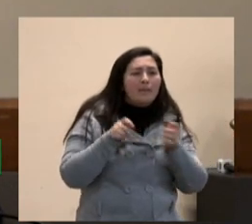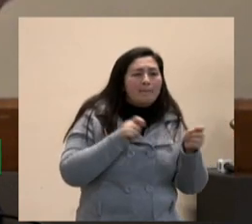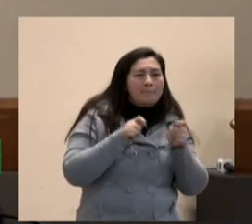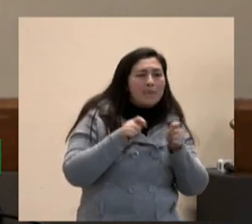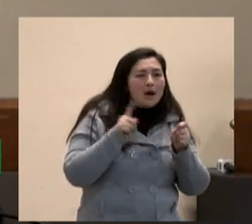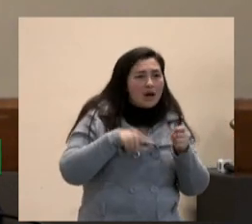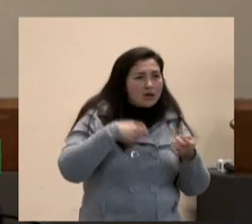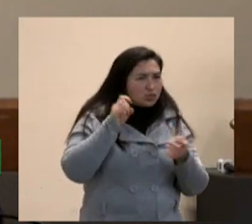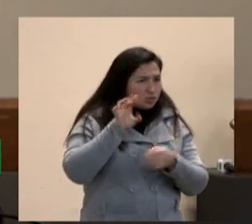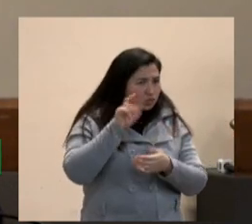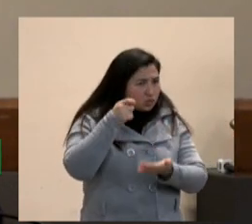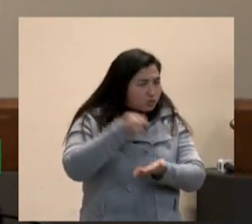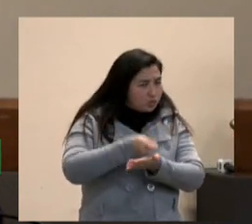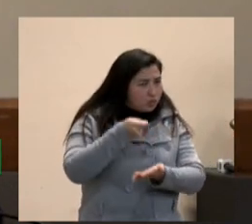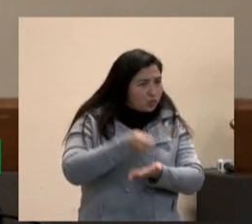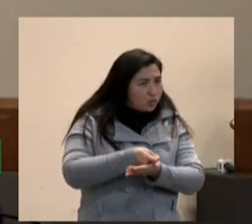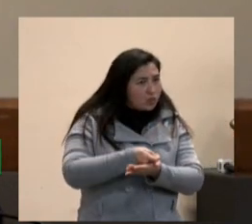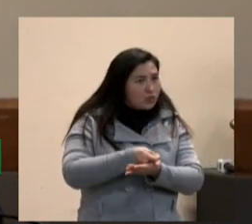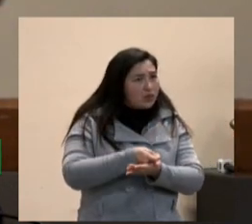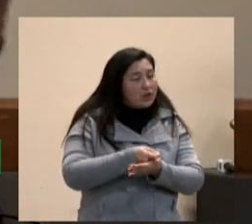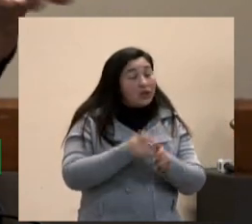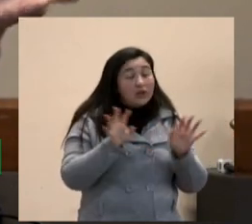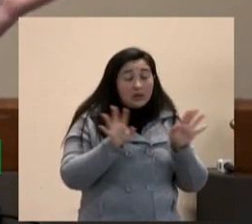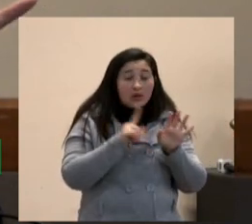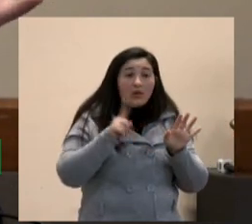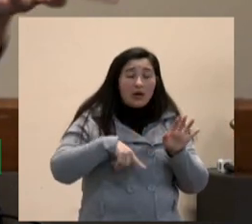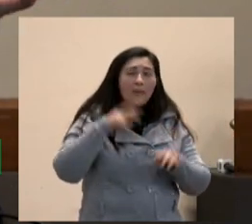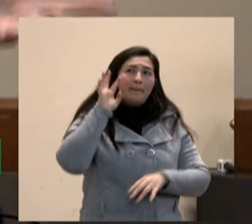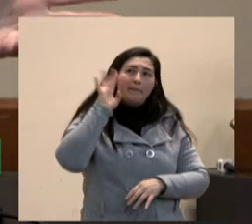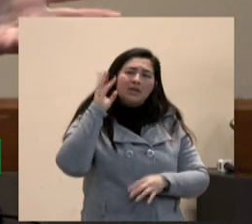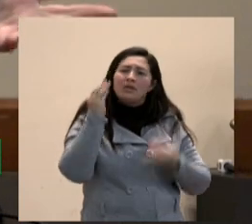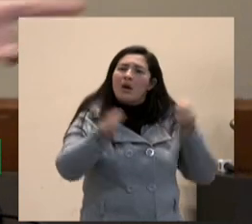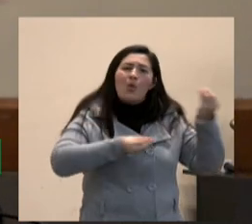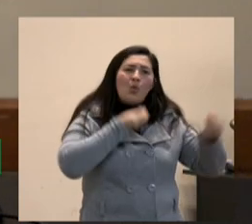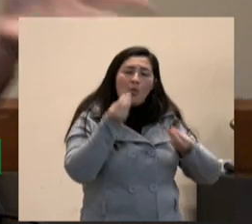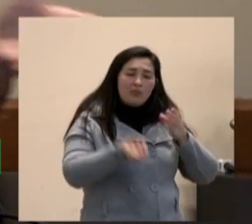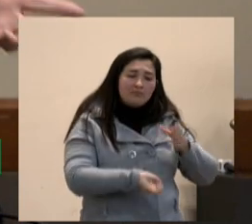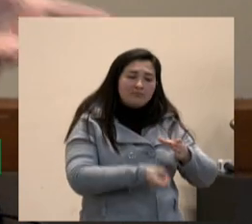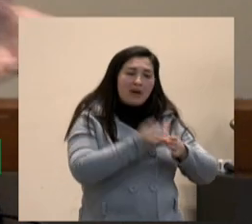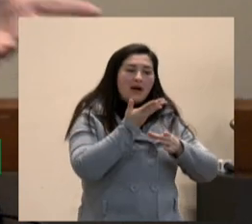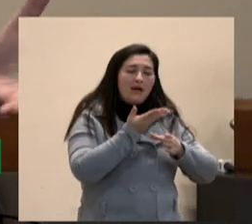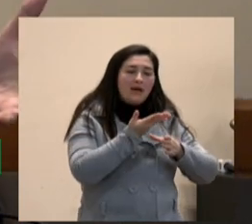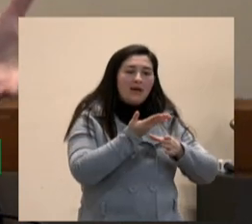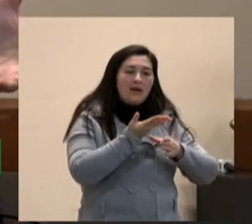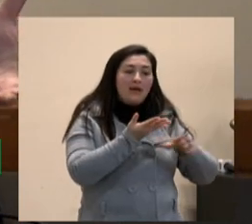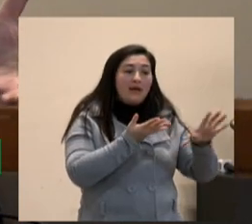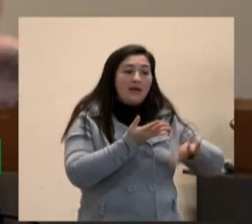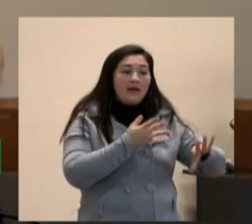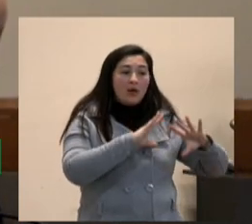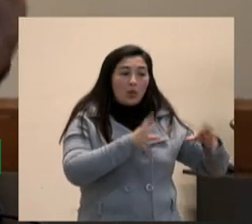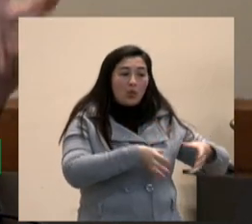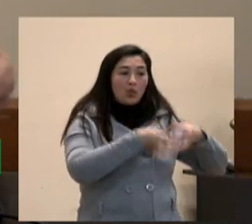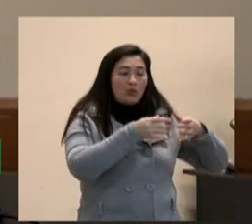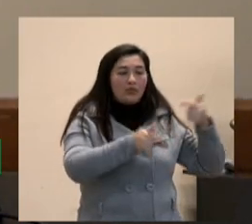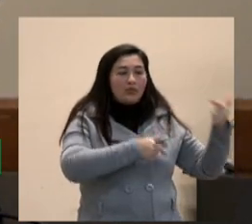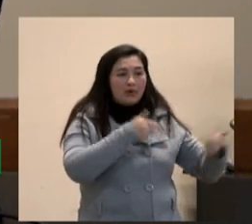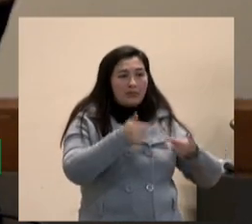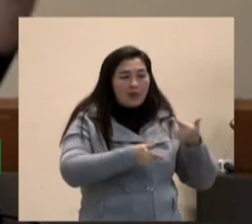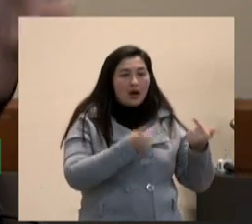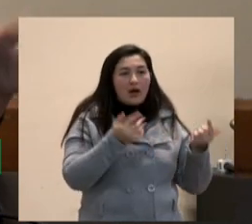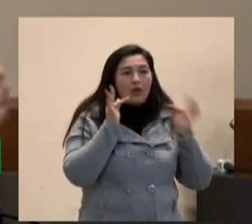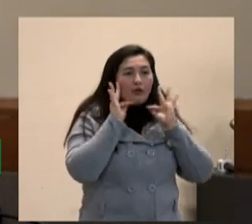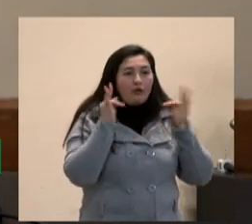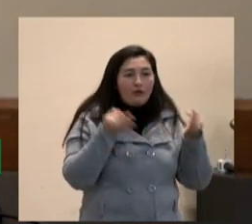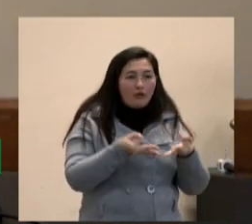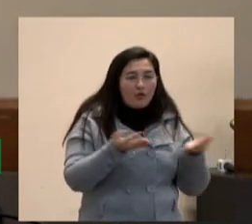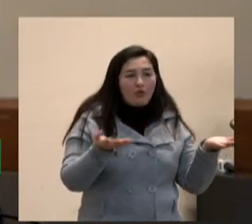uma cobrança do não cumprimento, significa também pensar como é que a gente cria aí frentes de trabalho, né? Os fóruns, enfim,